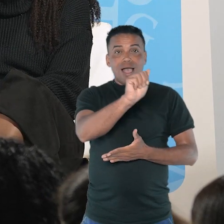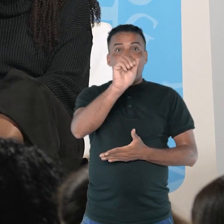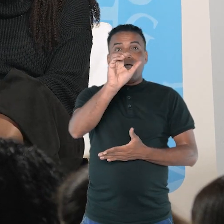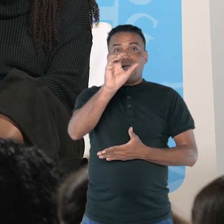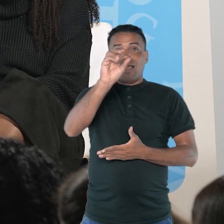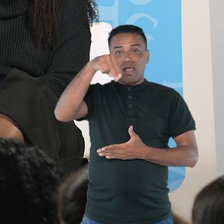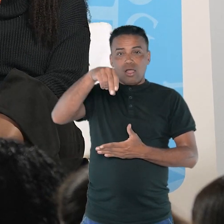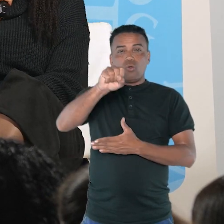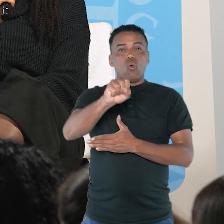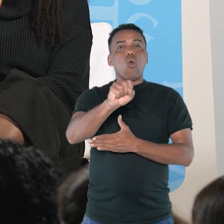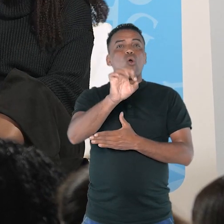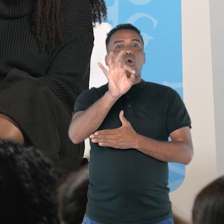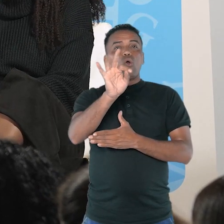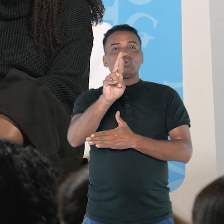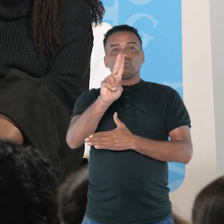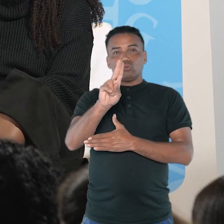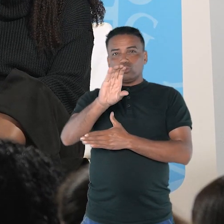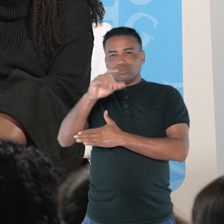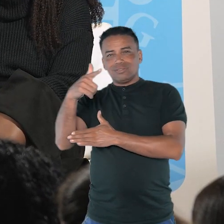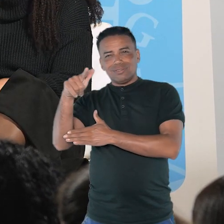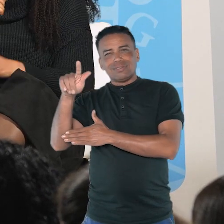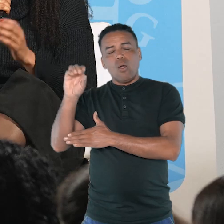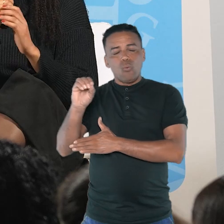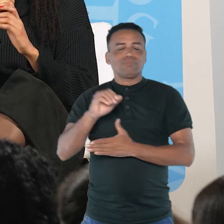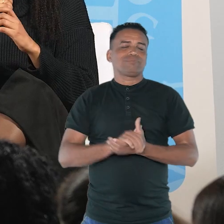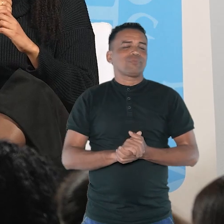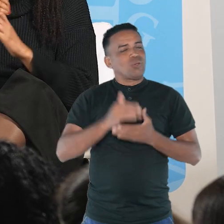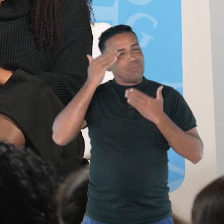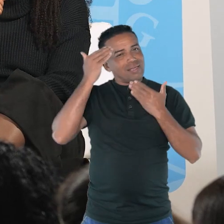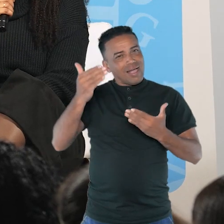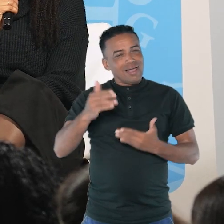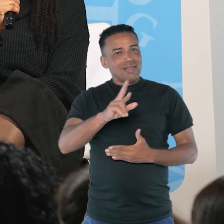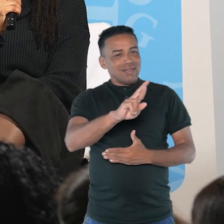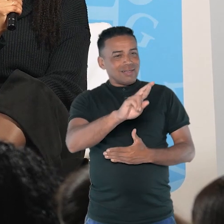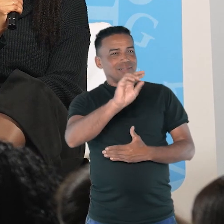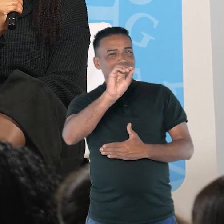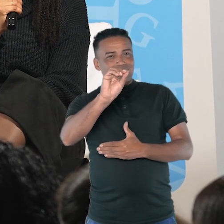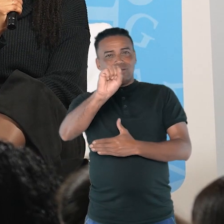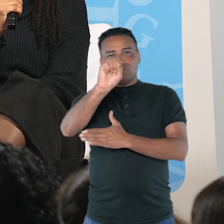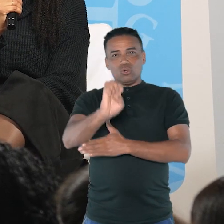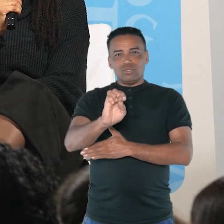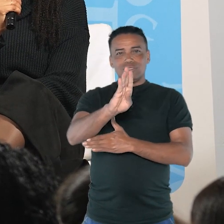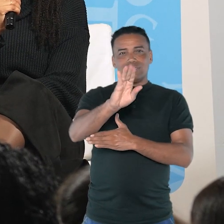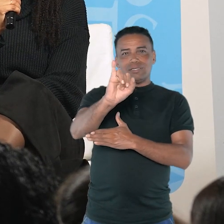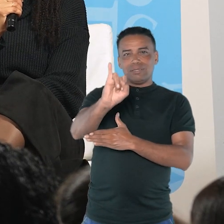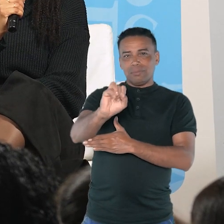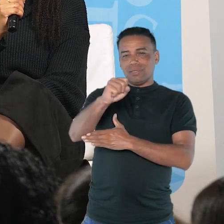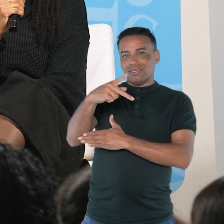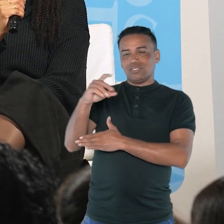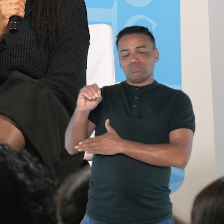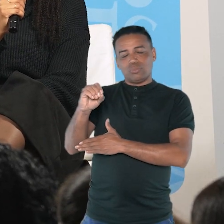Obrigada, Rose. Obrigada, Rose Bispo. Um prazer conhecê-la hoje aqui. E